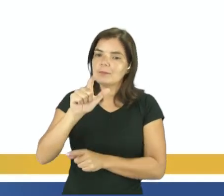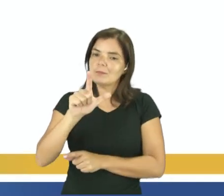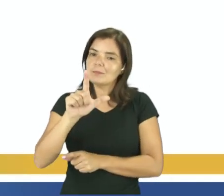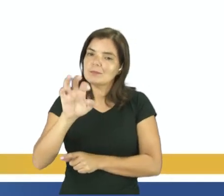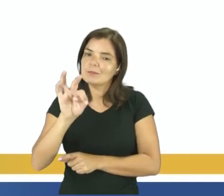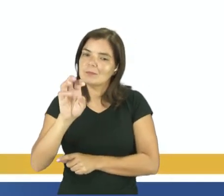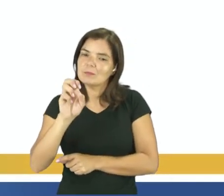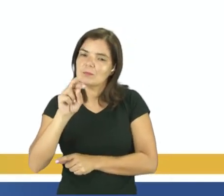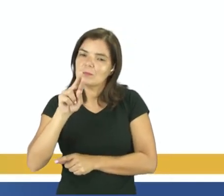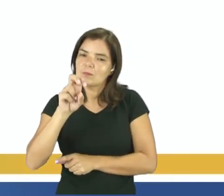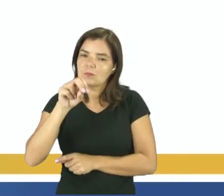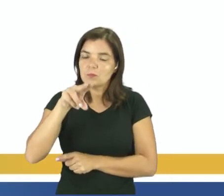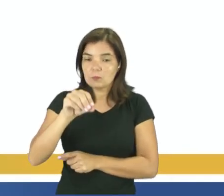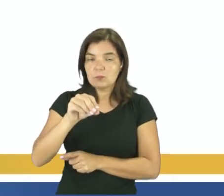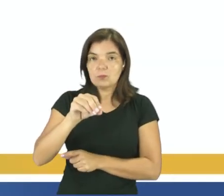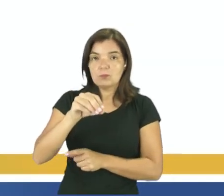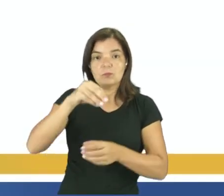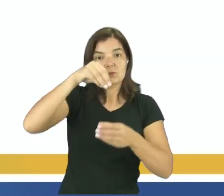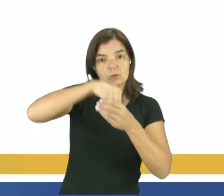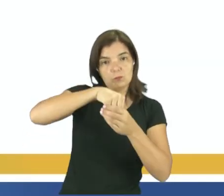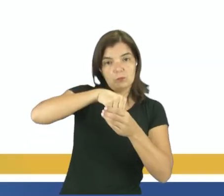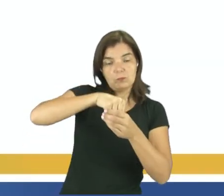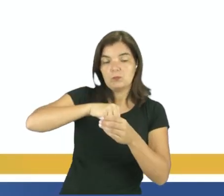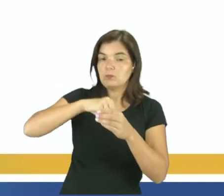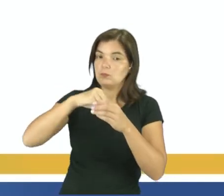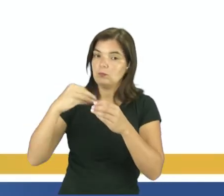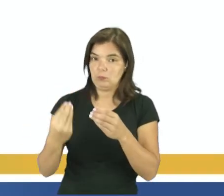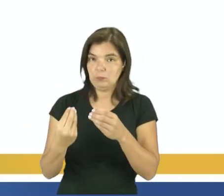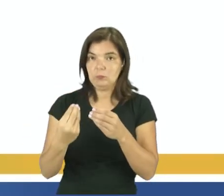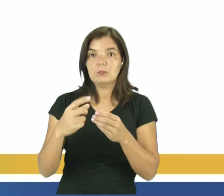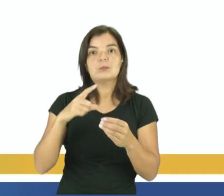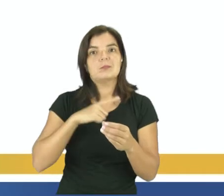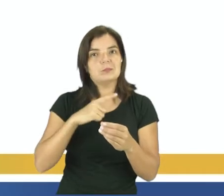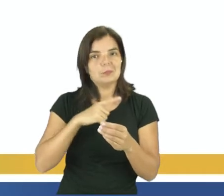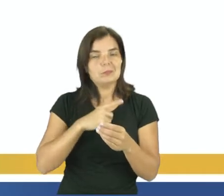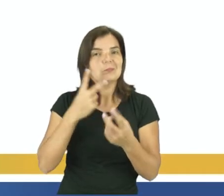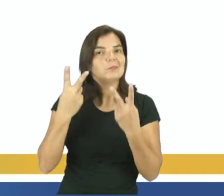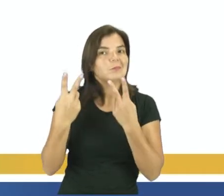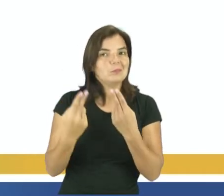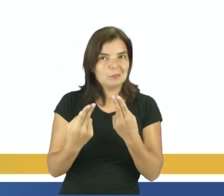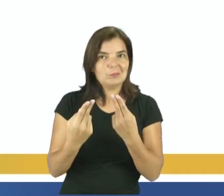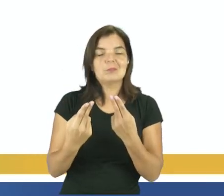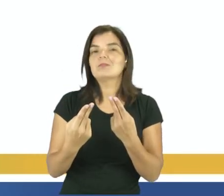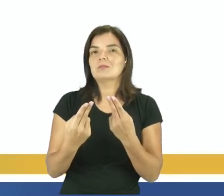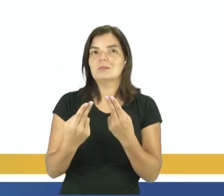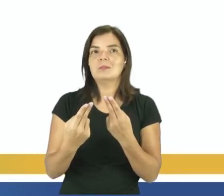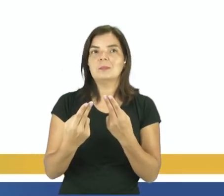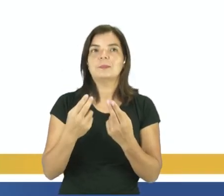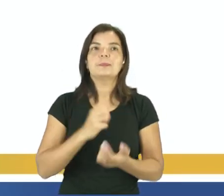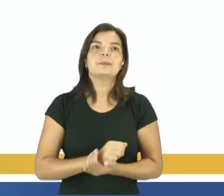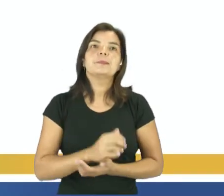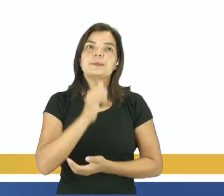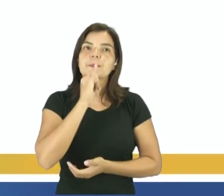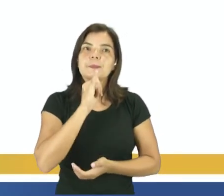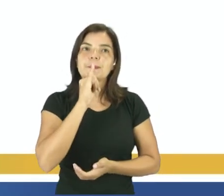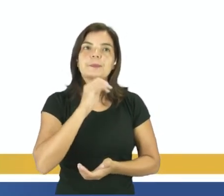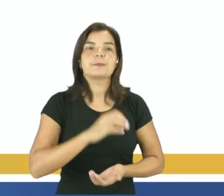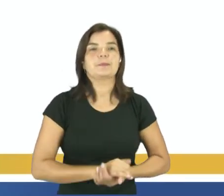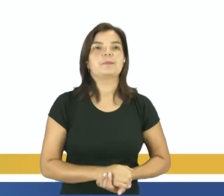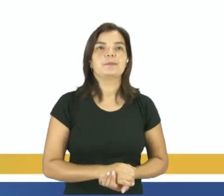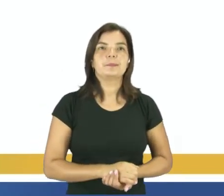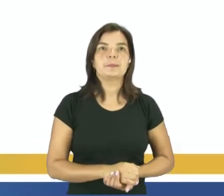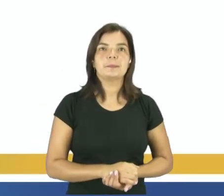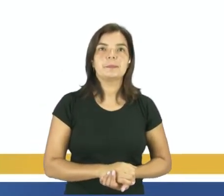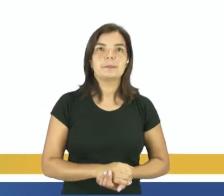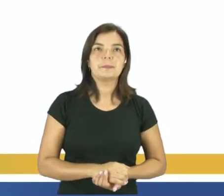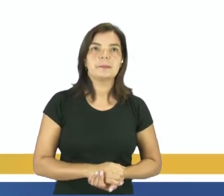se ambos são externos ou ambos são internos, eles vão ter a mesma medida, ok? Então, gente,